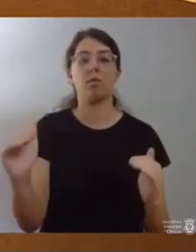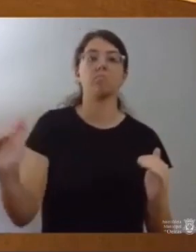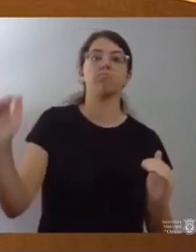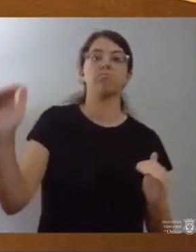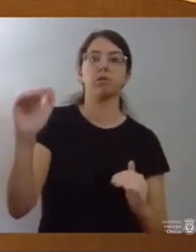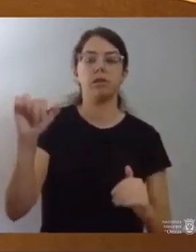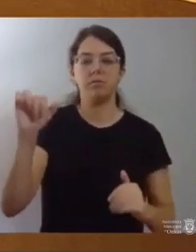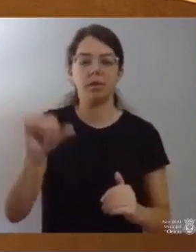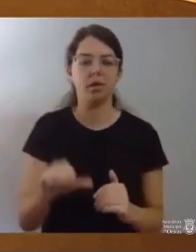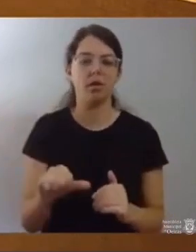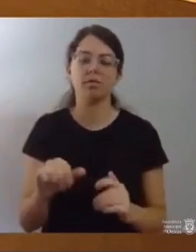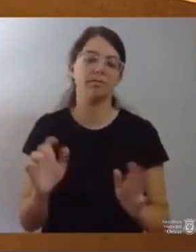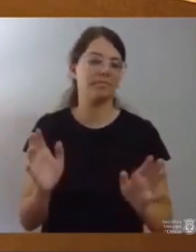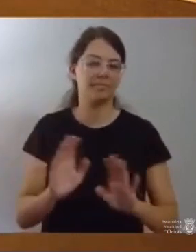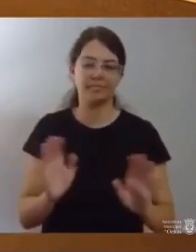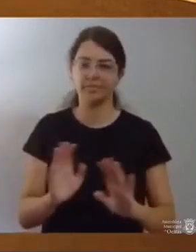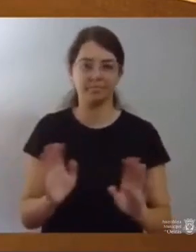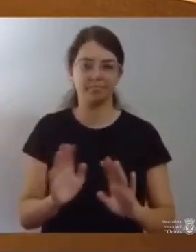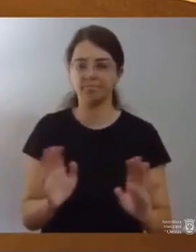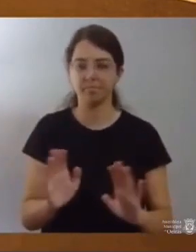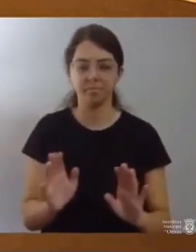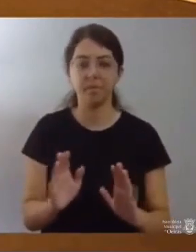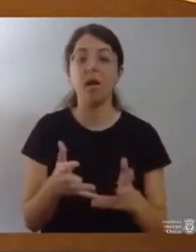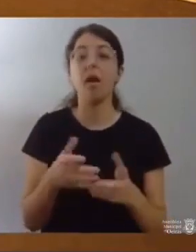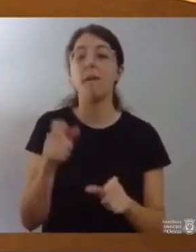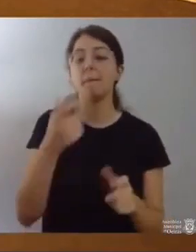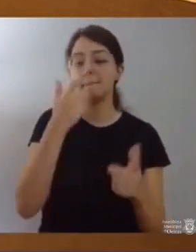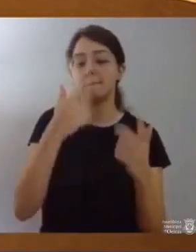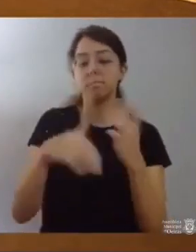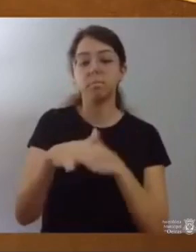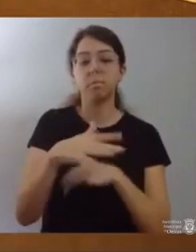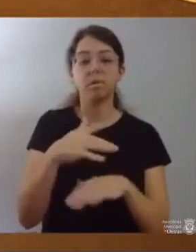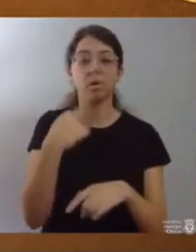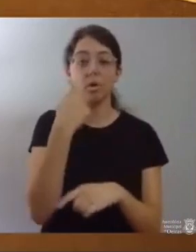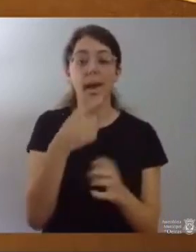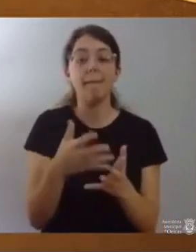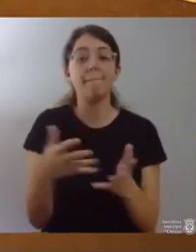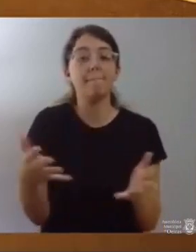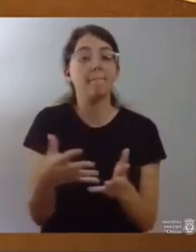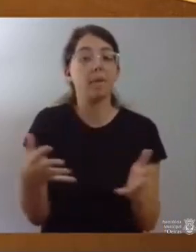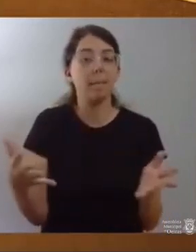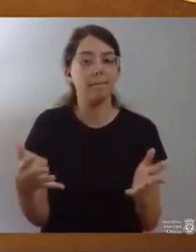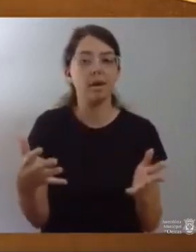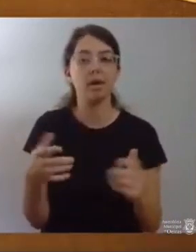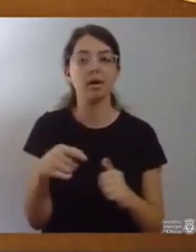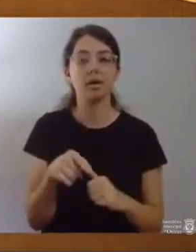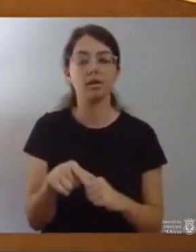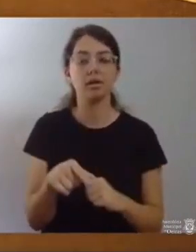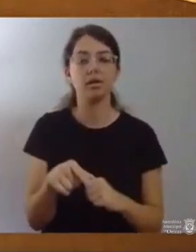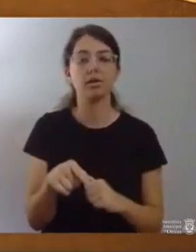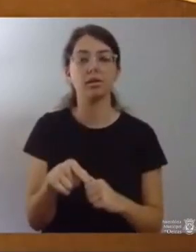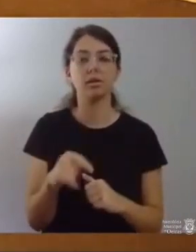que a maior parte, se calhar, da população do Oeiras nem sequer paga